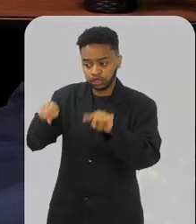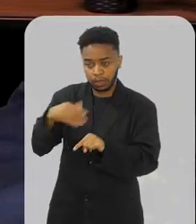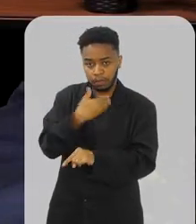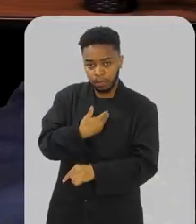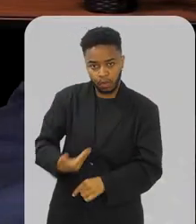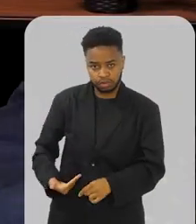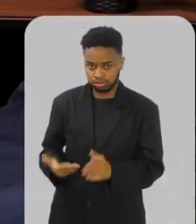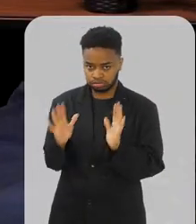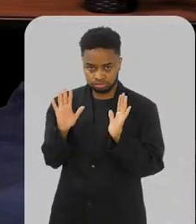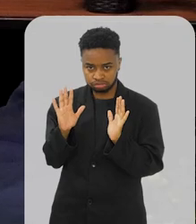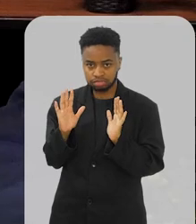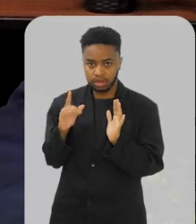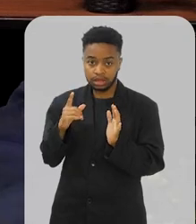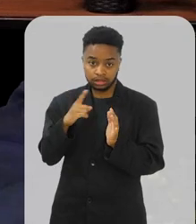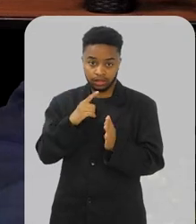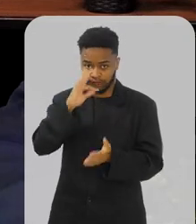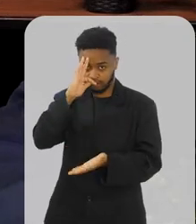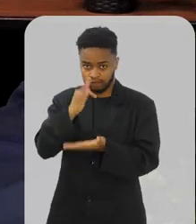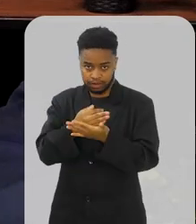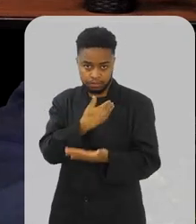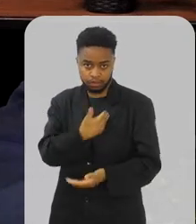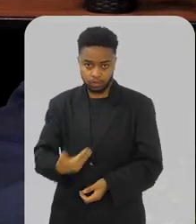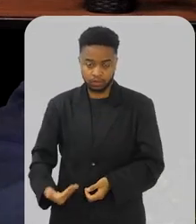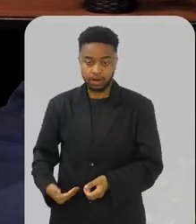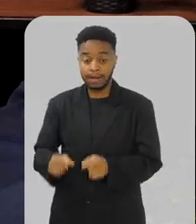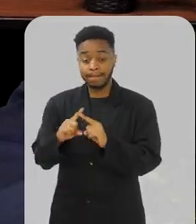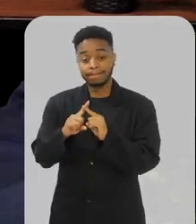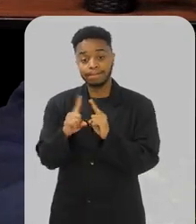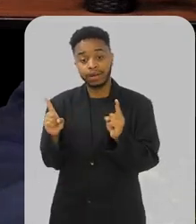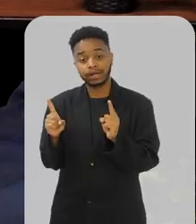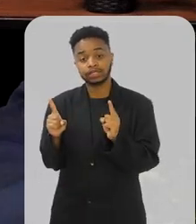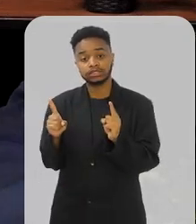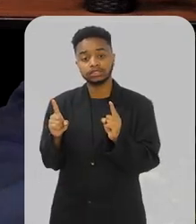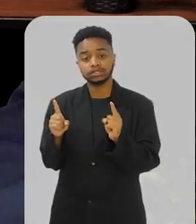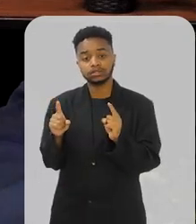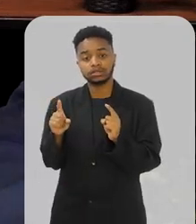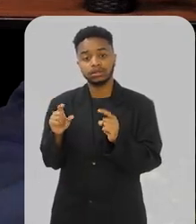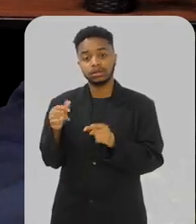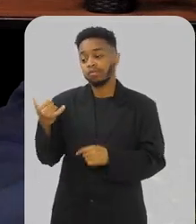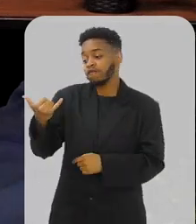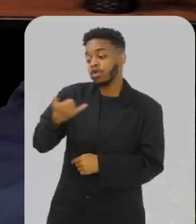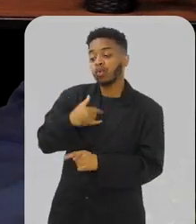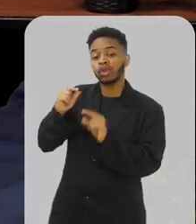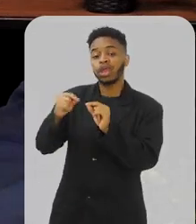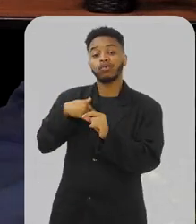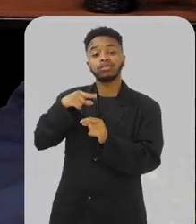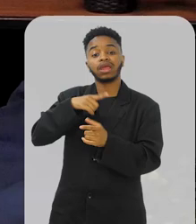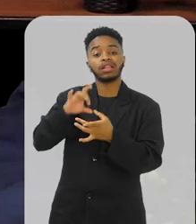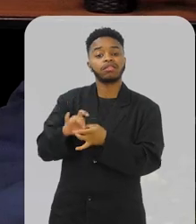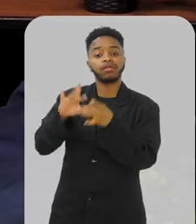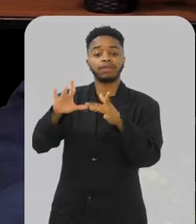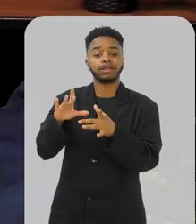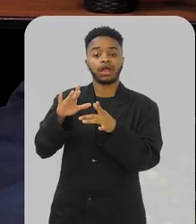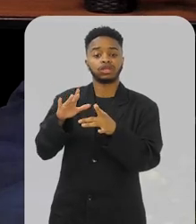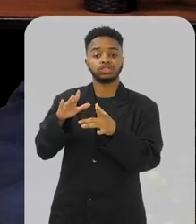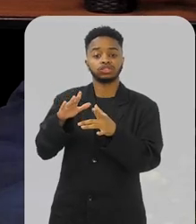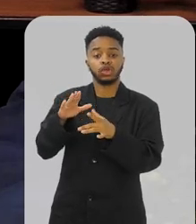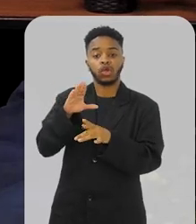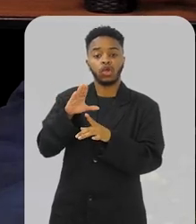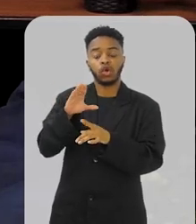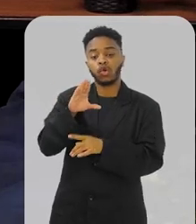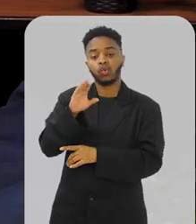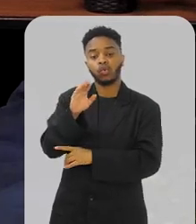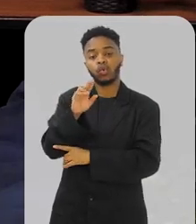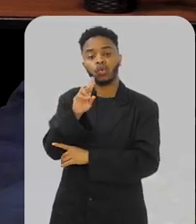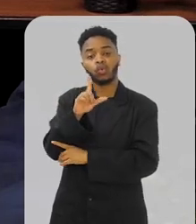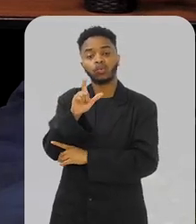funcionário público, ele tem fé pública, ele vai virar para mim, eu tenho liberdade de culto. Ele pode dizer assim, por